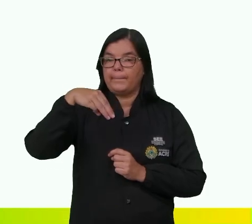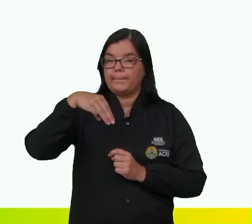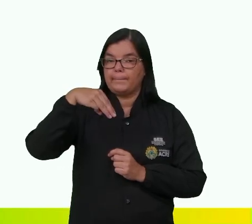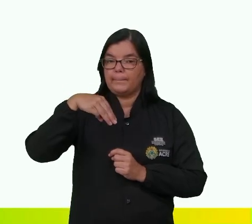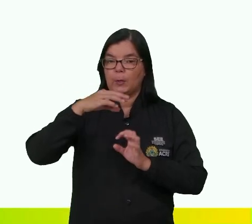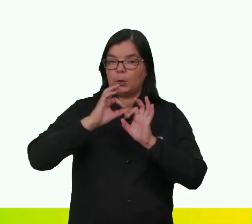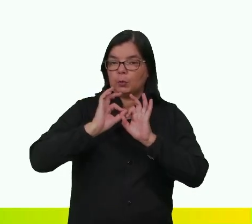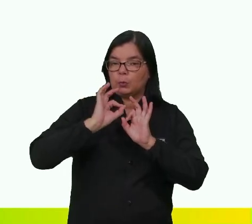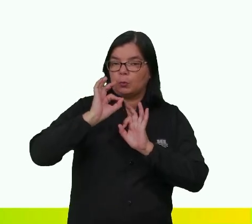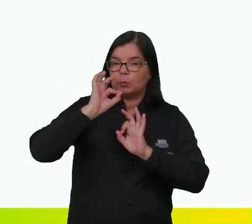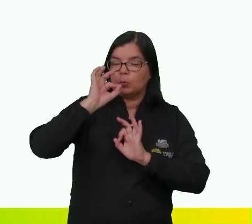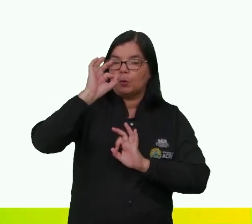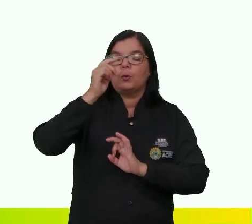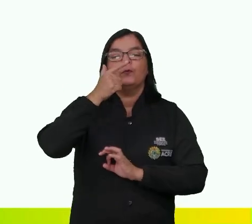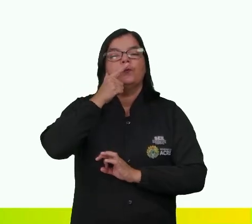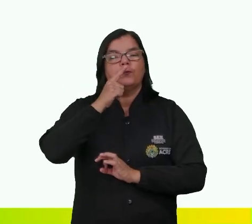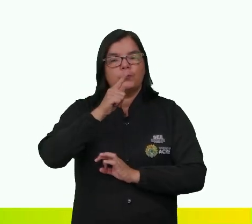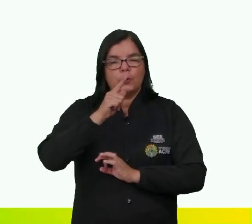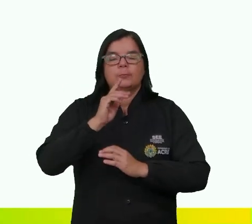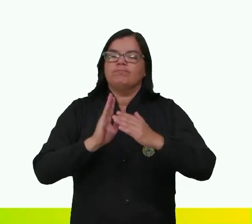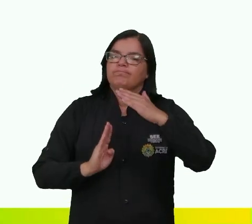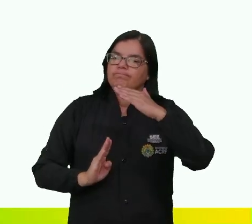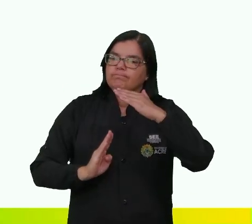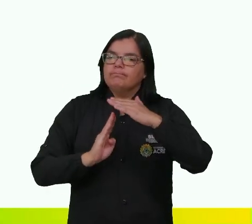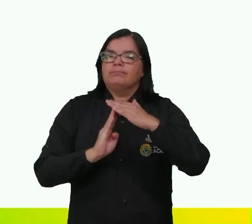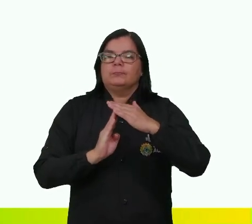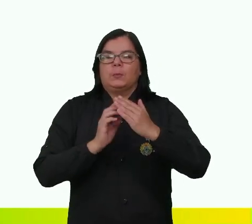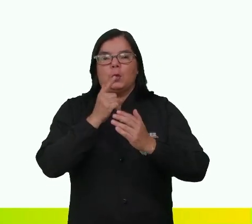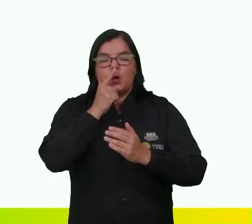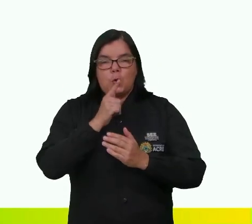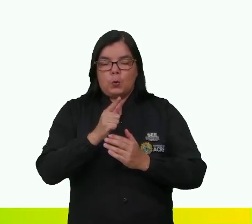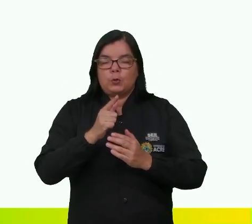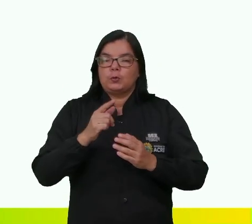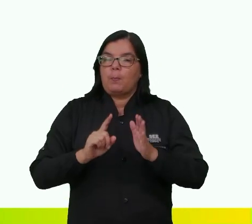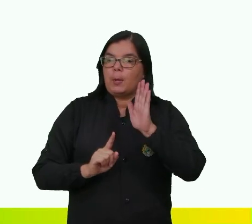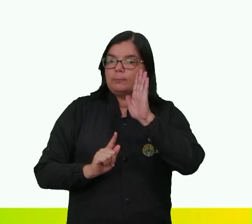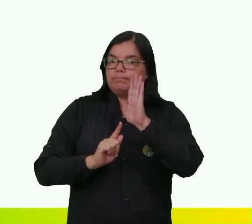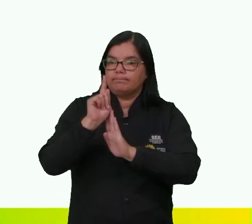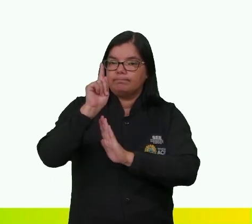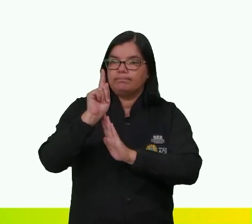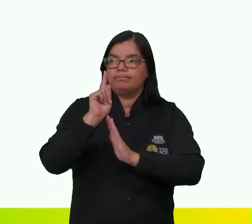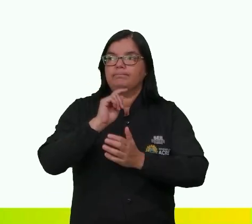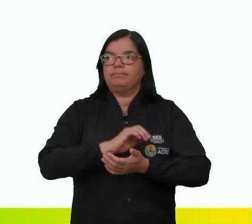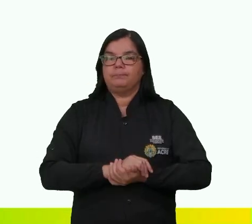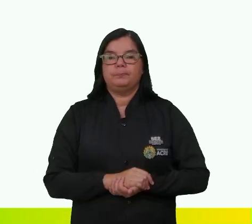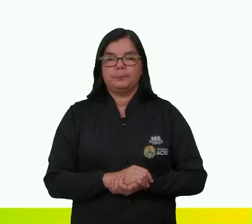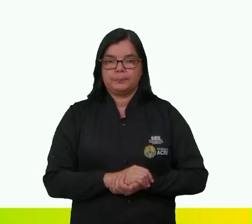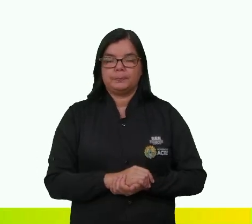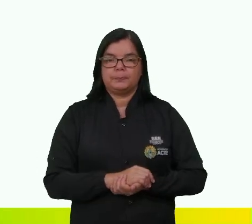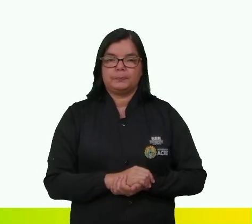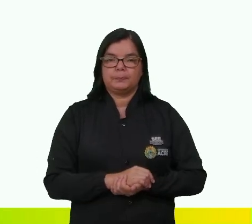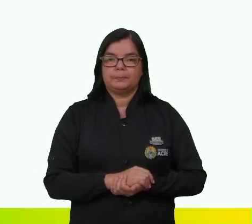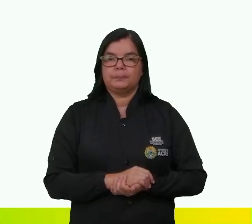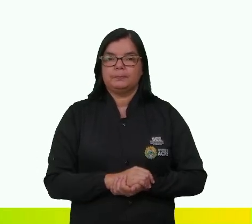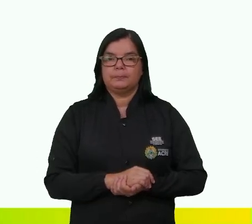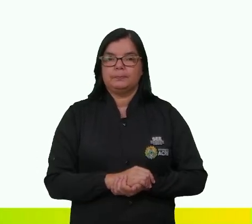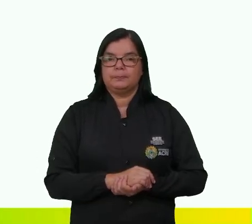metros foi a altura máxima atingida por esse foguete aqui, neste